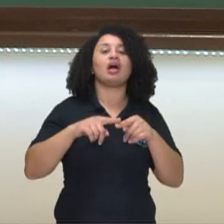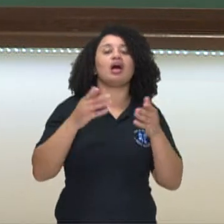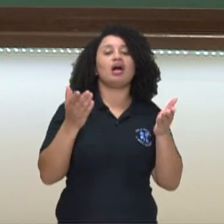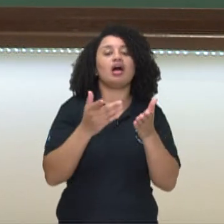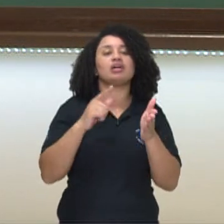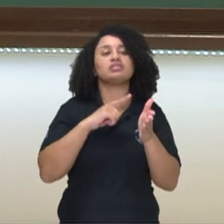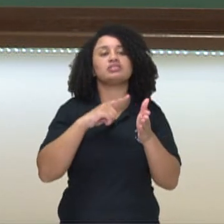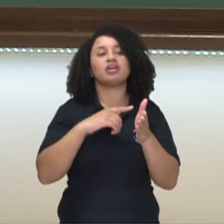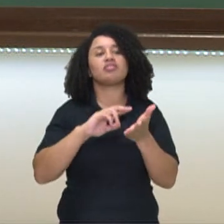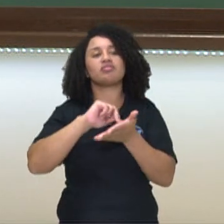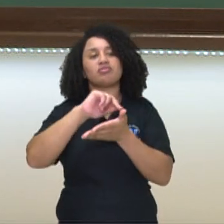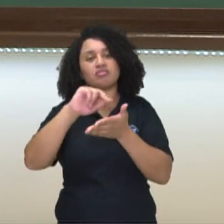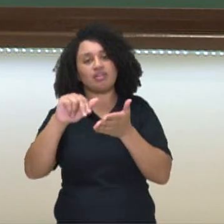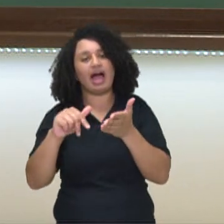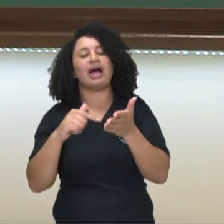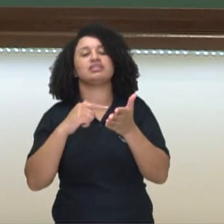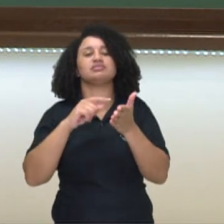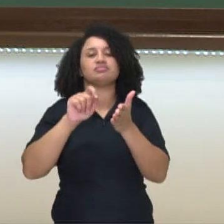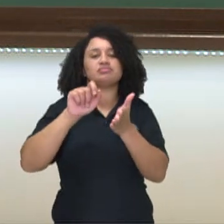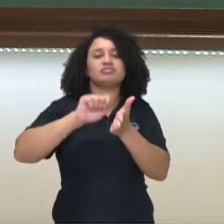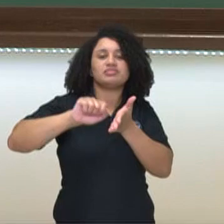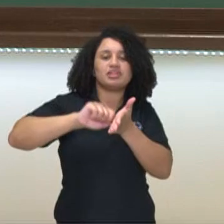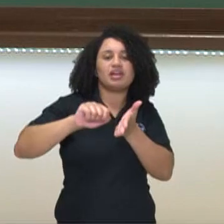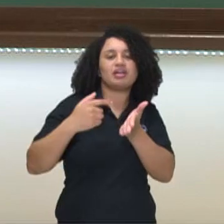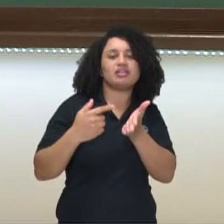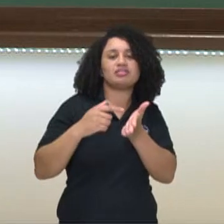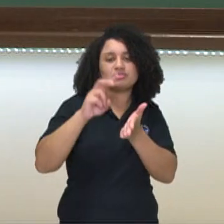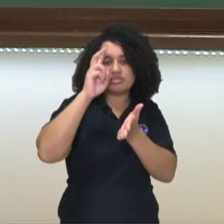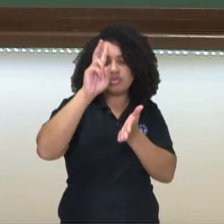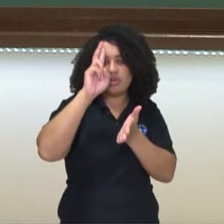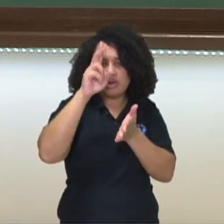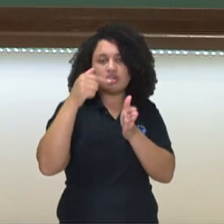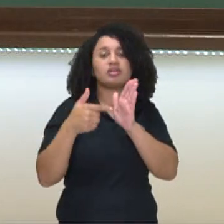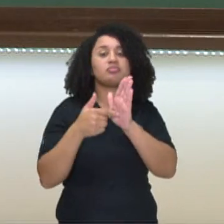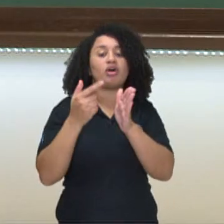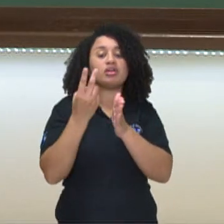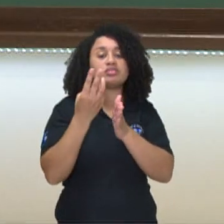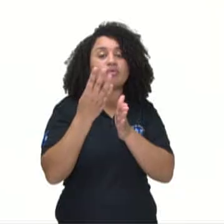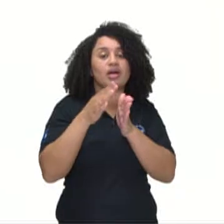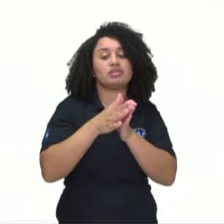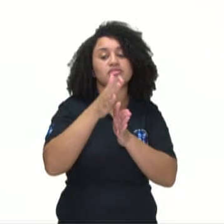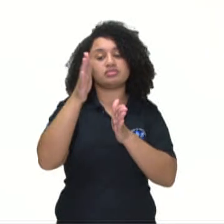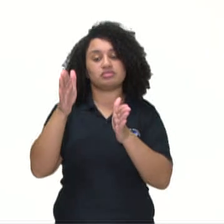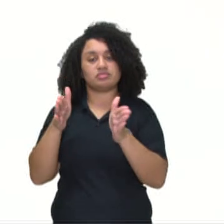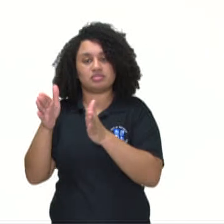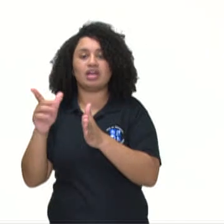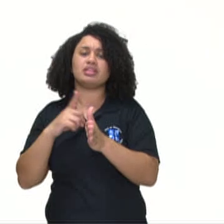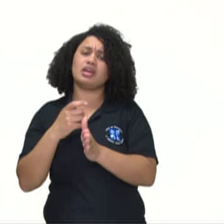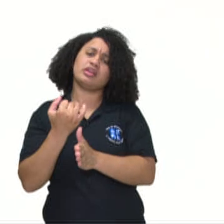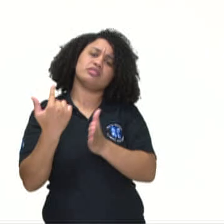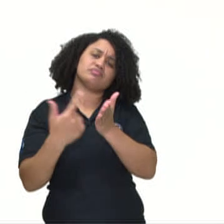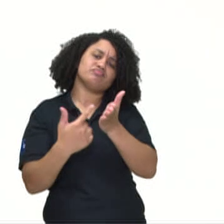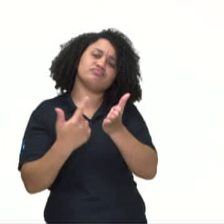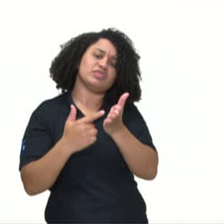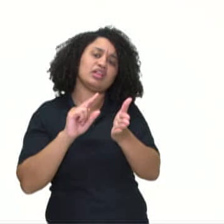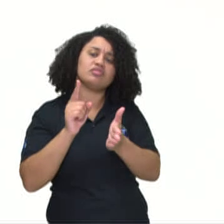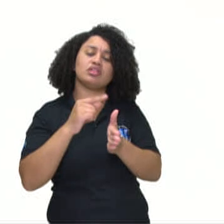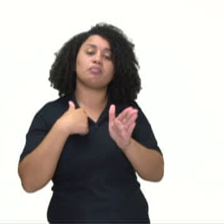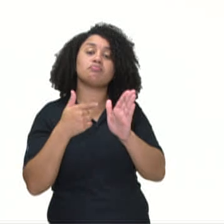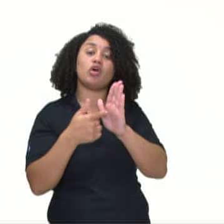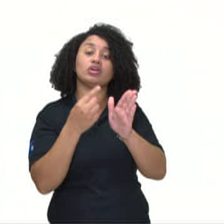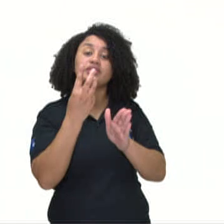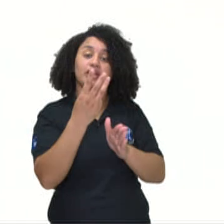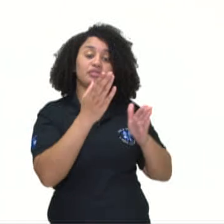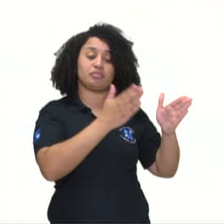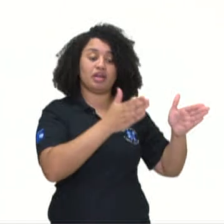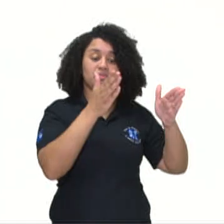temos várias bibliografias que indicam uma quarta etapa. Algumas bibliografias indicam apenas três